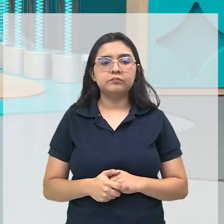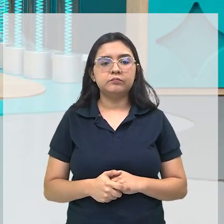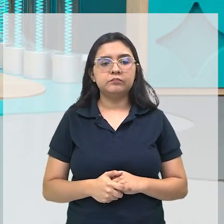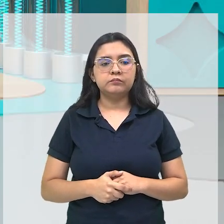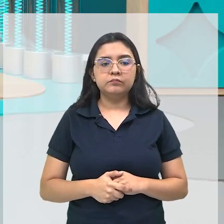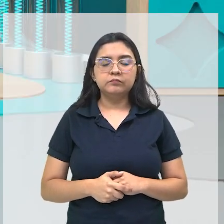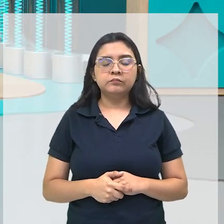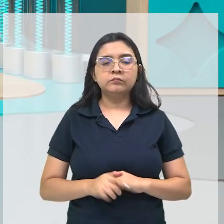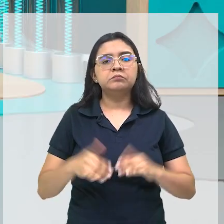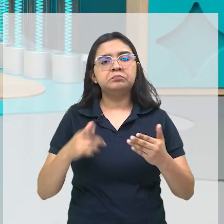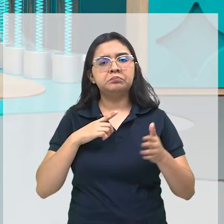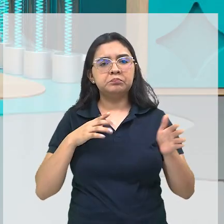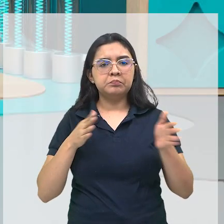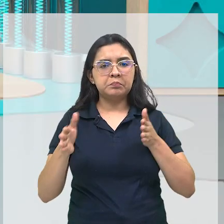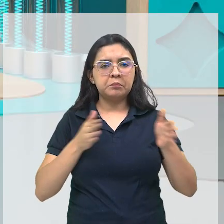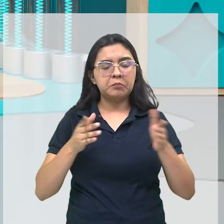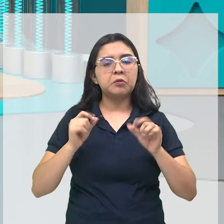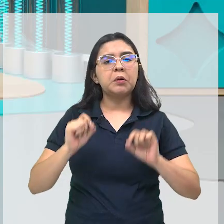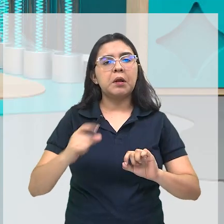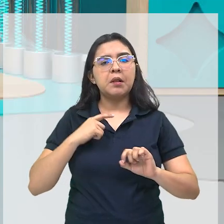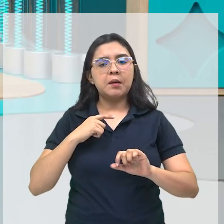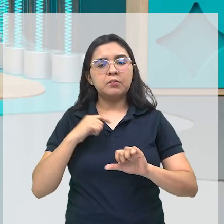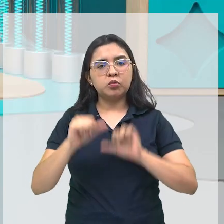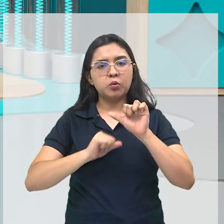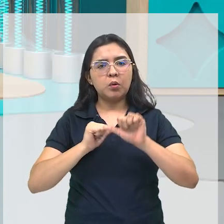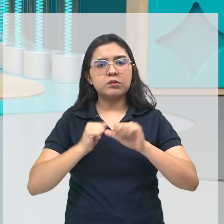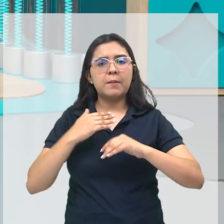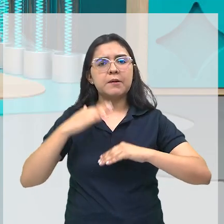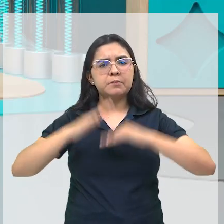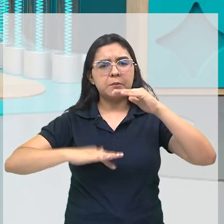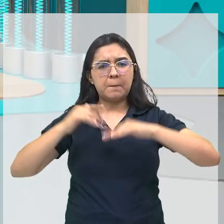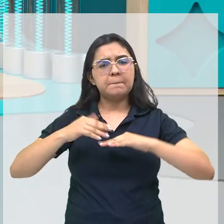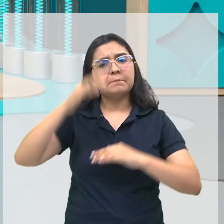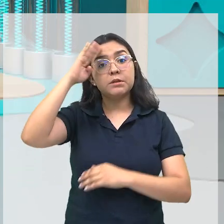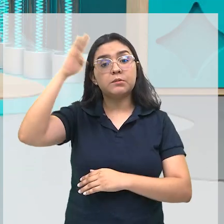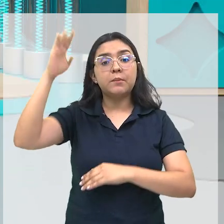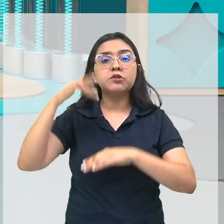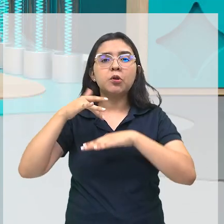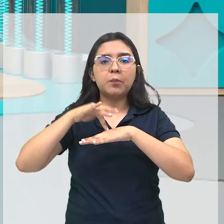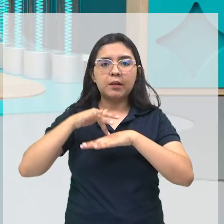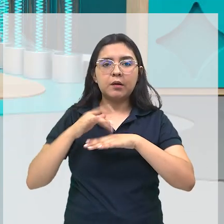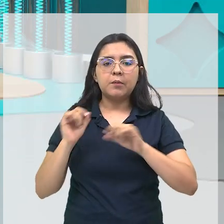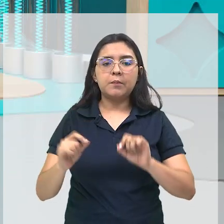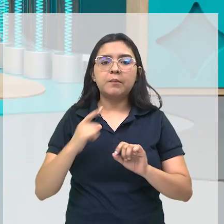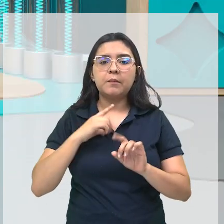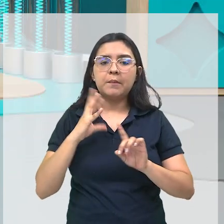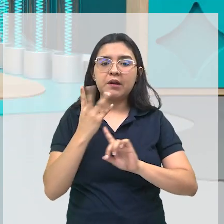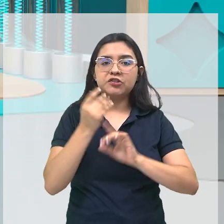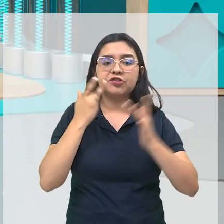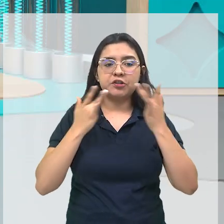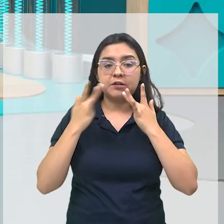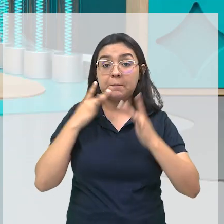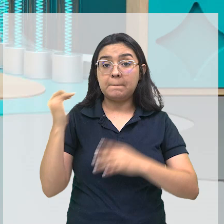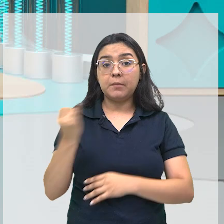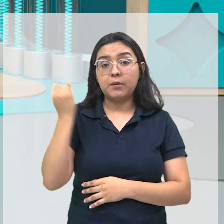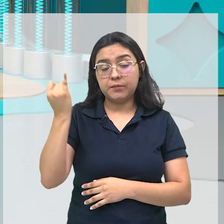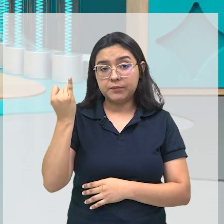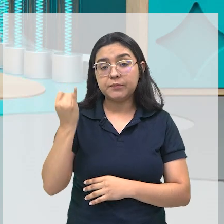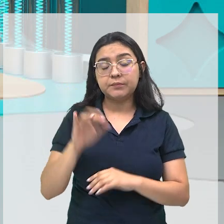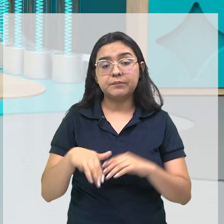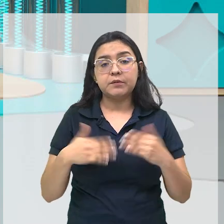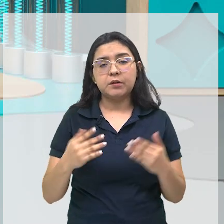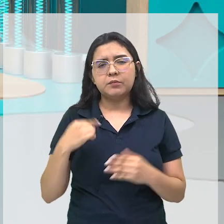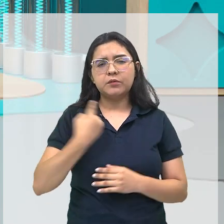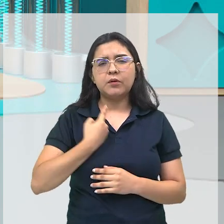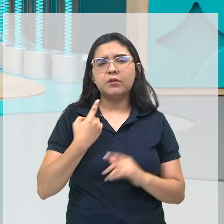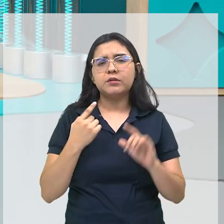presenciou, né, ali um tempo de profissionalização, especialmente no balé, que se tornou uma arte teatral importante. E aí, para